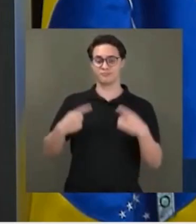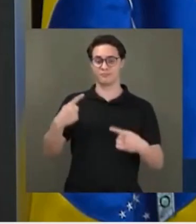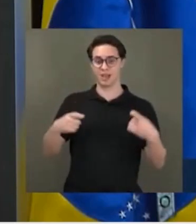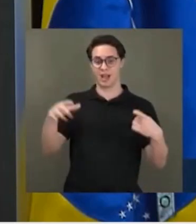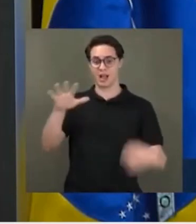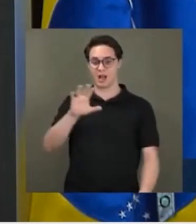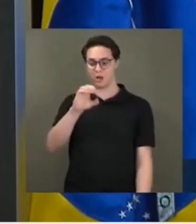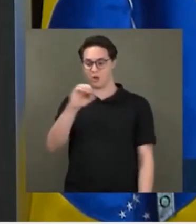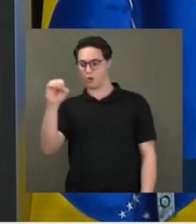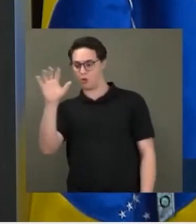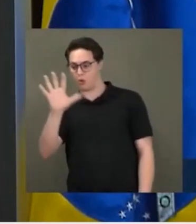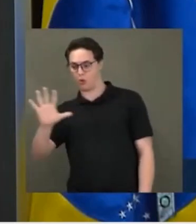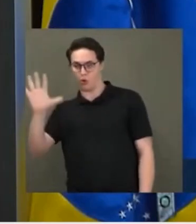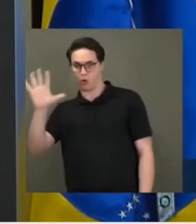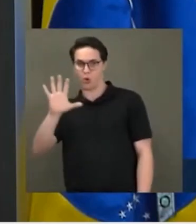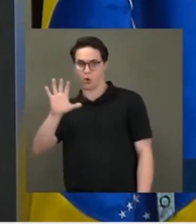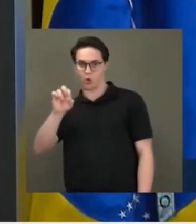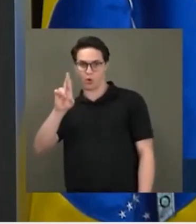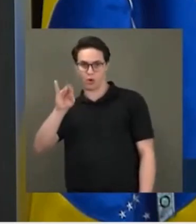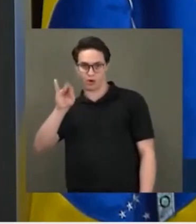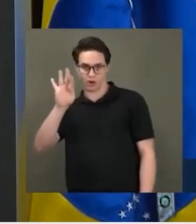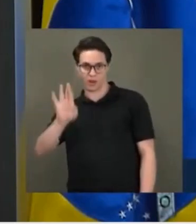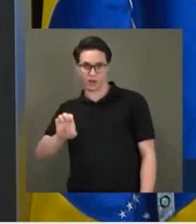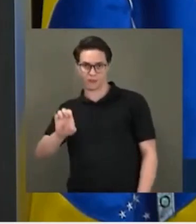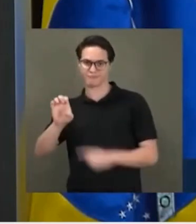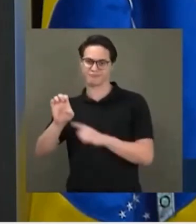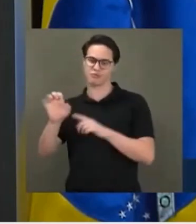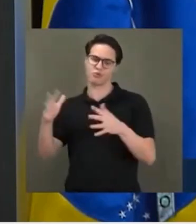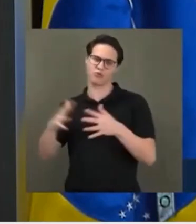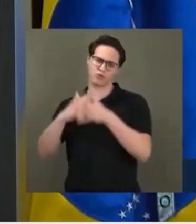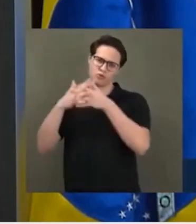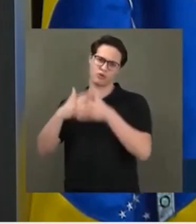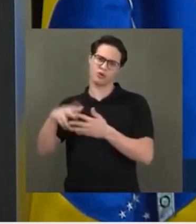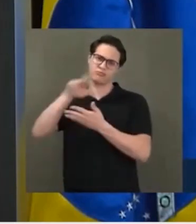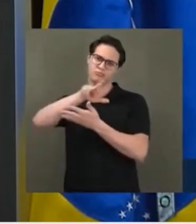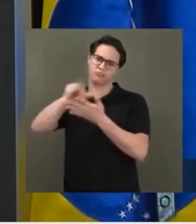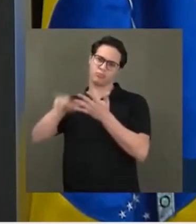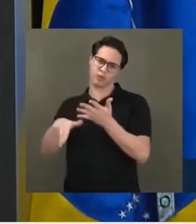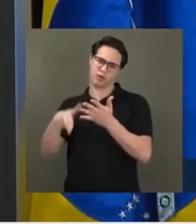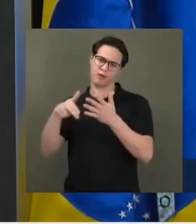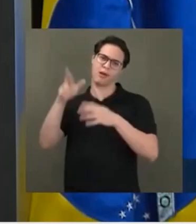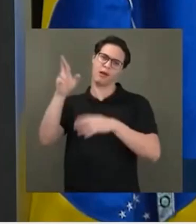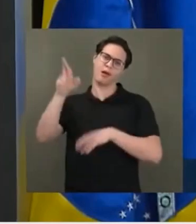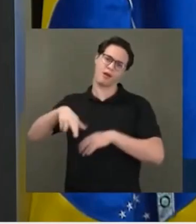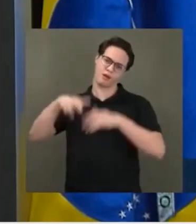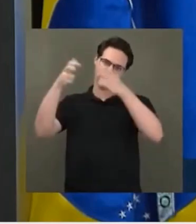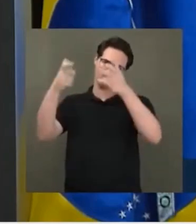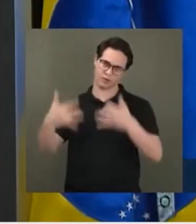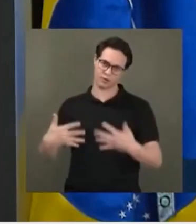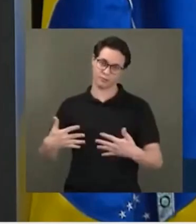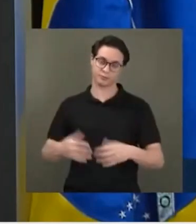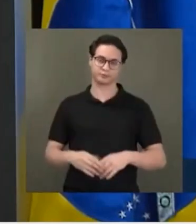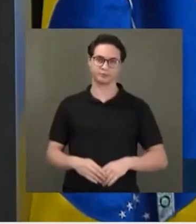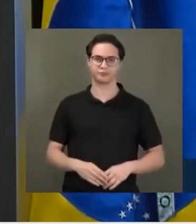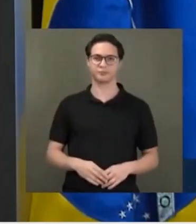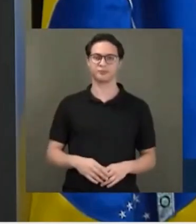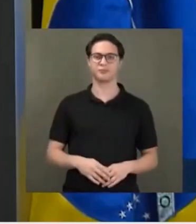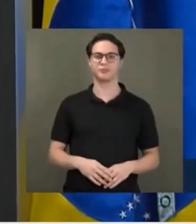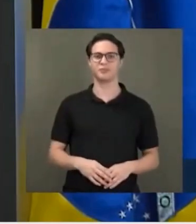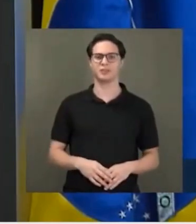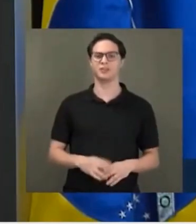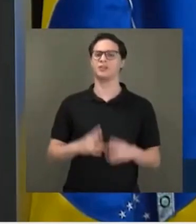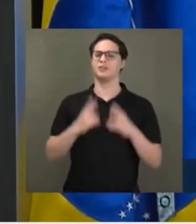Médio que são complexos e multifacetados é uma